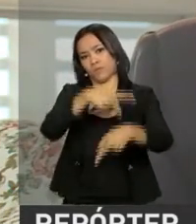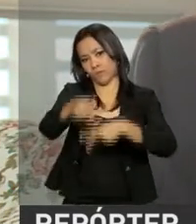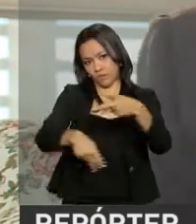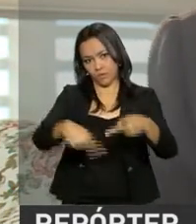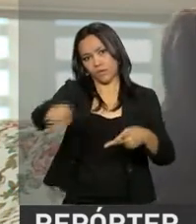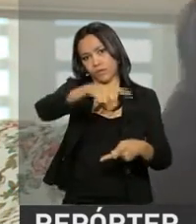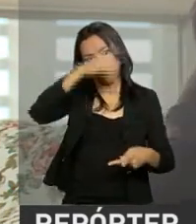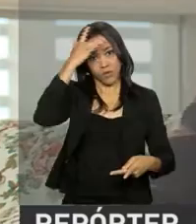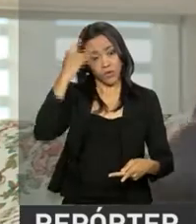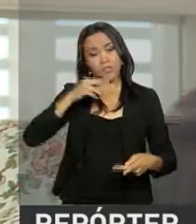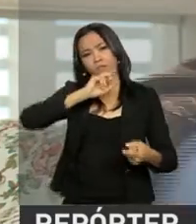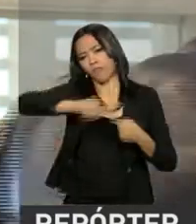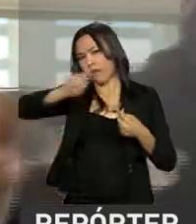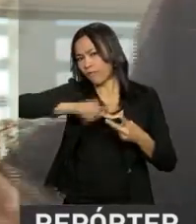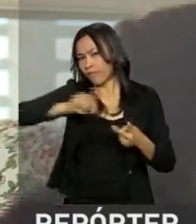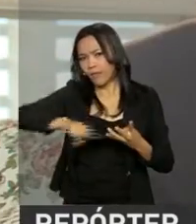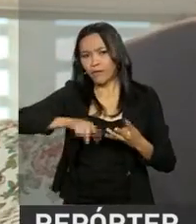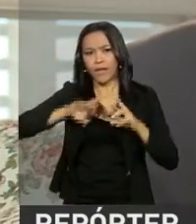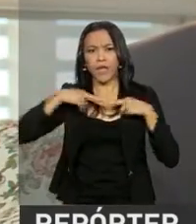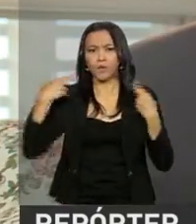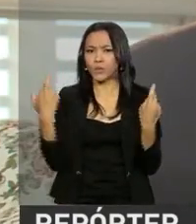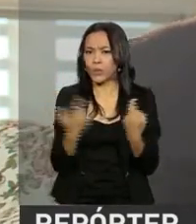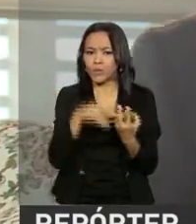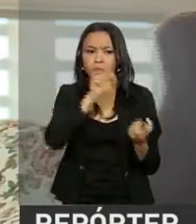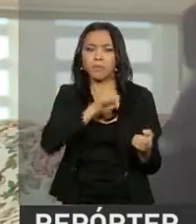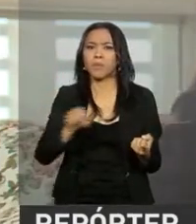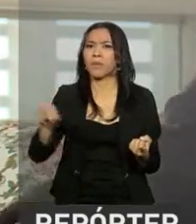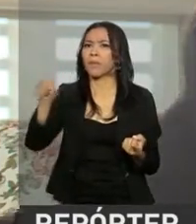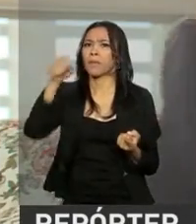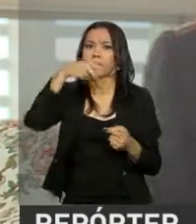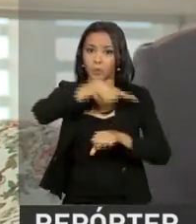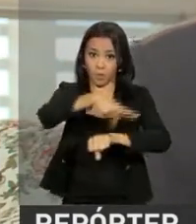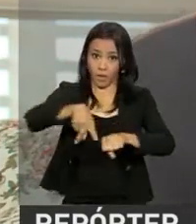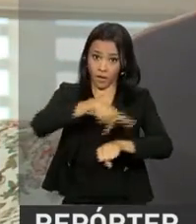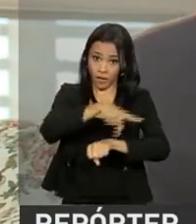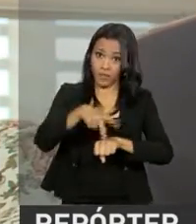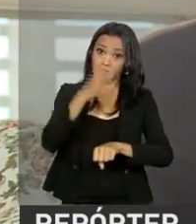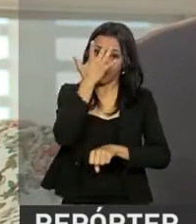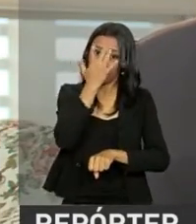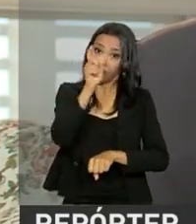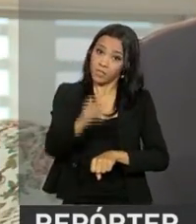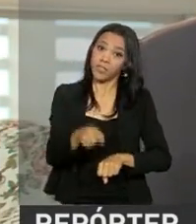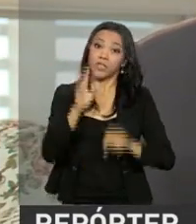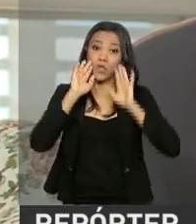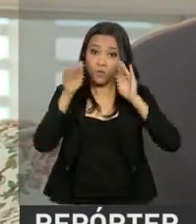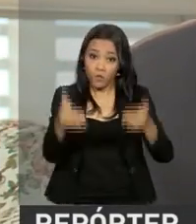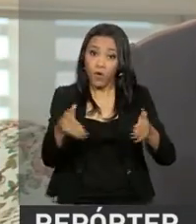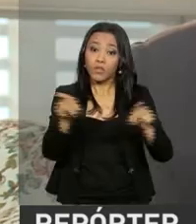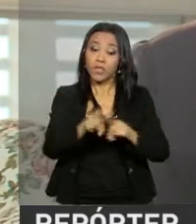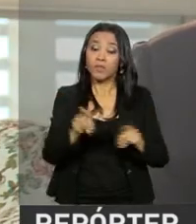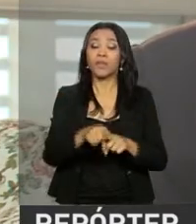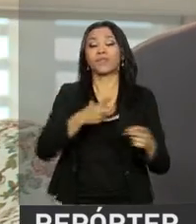fazer muitas das reuniões por todo o país e também queremos que a cúpula tenha um foco na juventude.